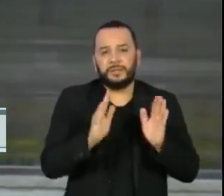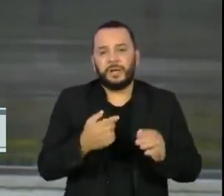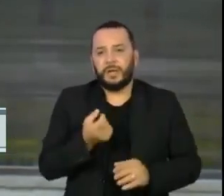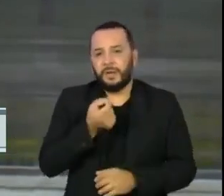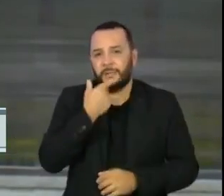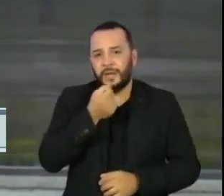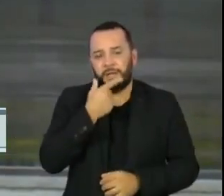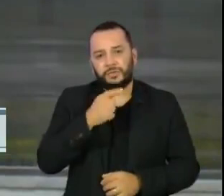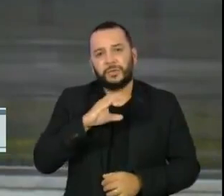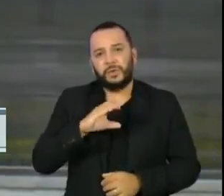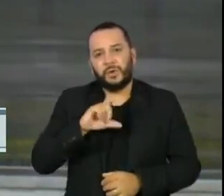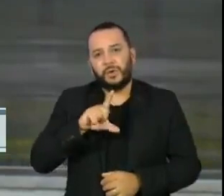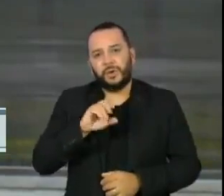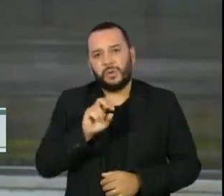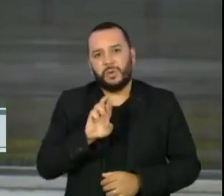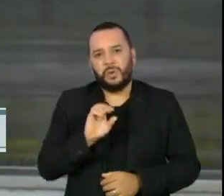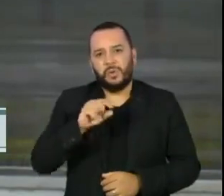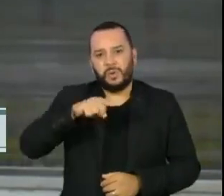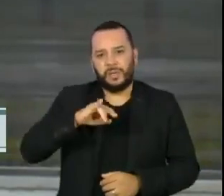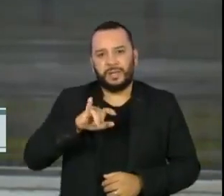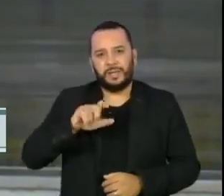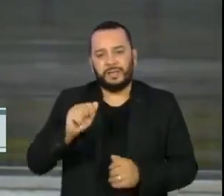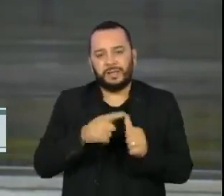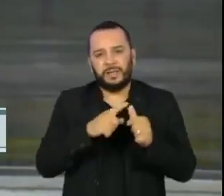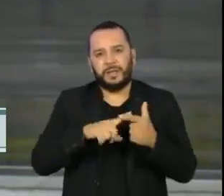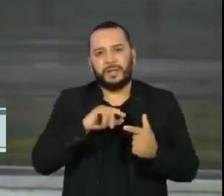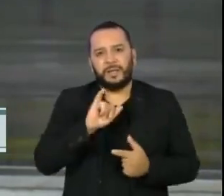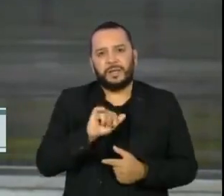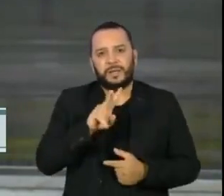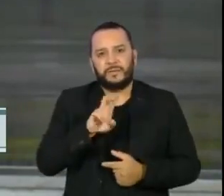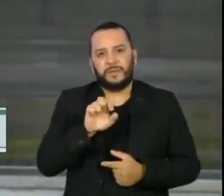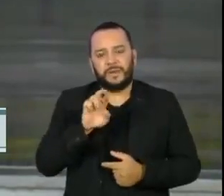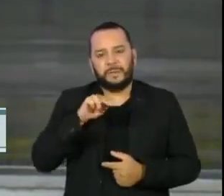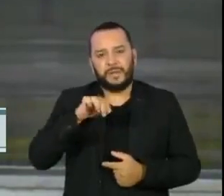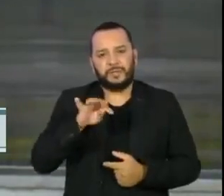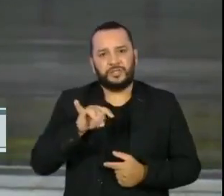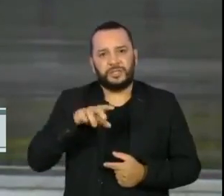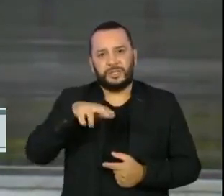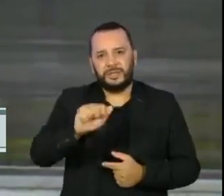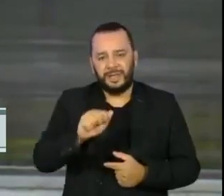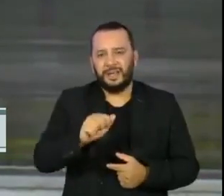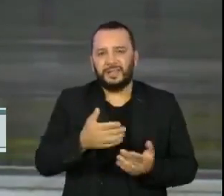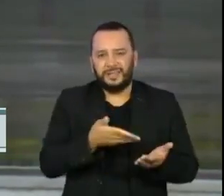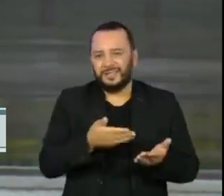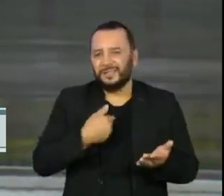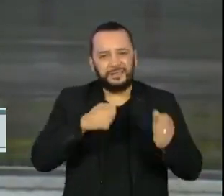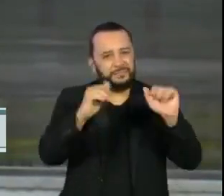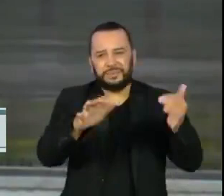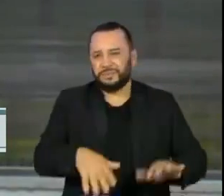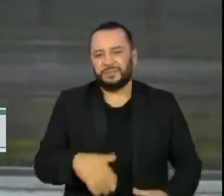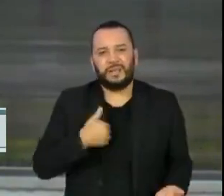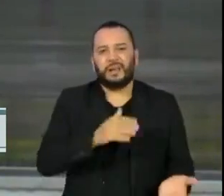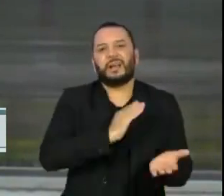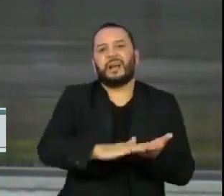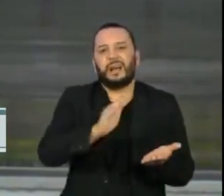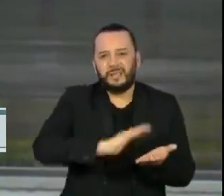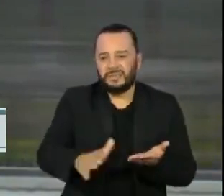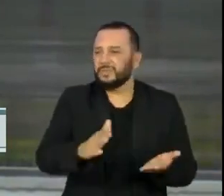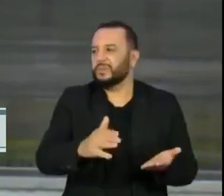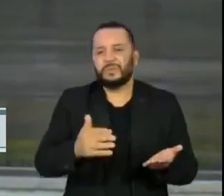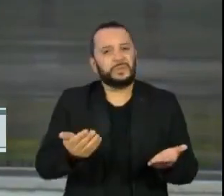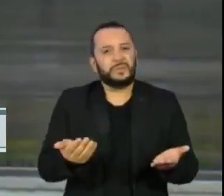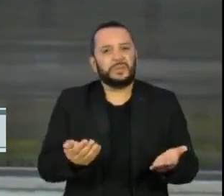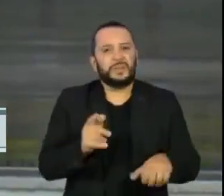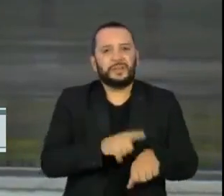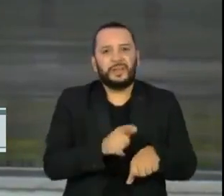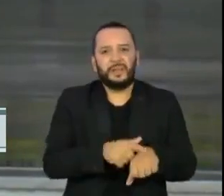ivermectina e a cloroquina, por exemplo. Um desastre completo. Despesa, custo, tempo,